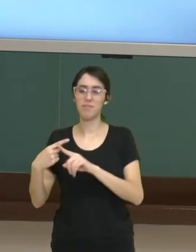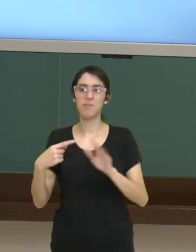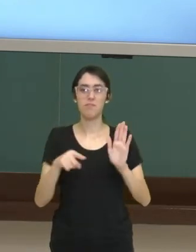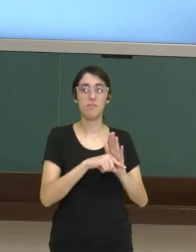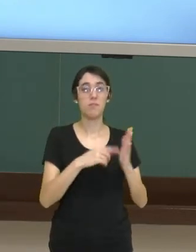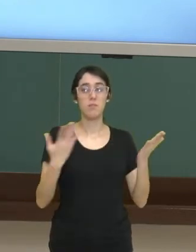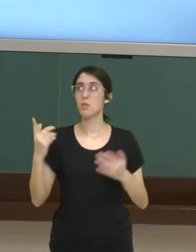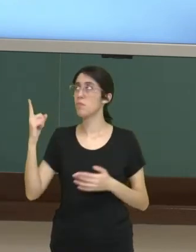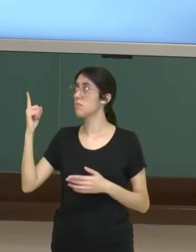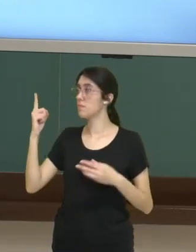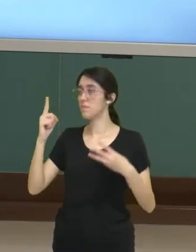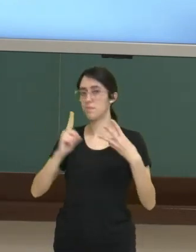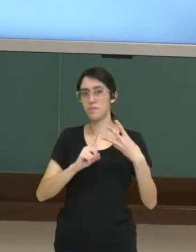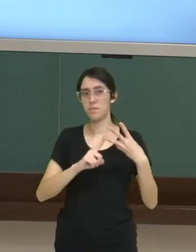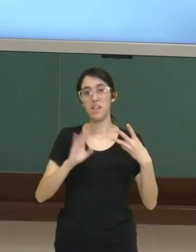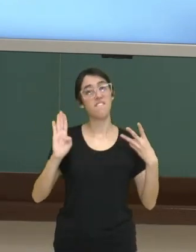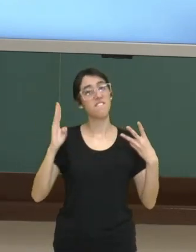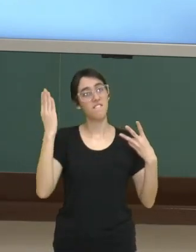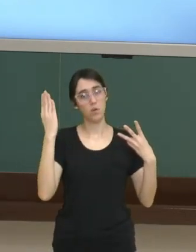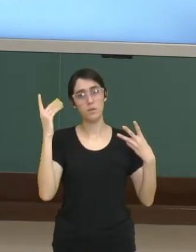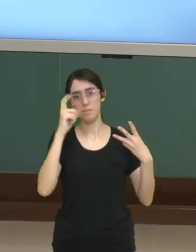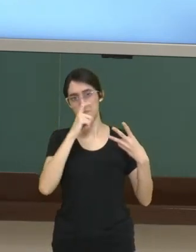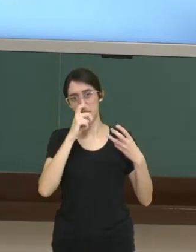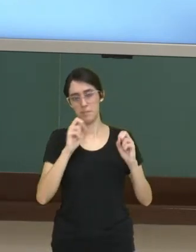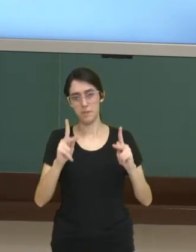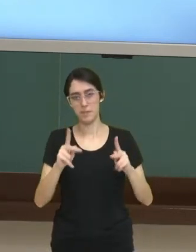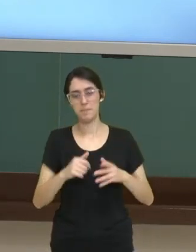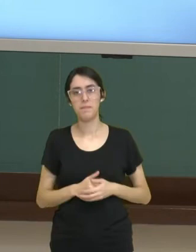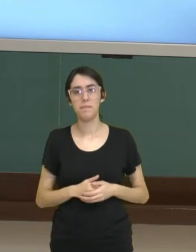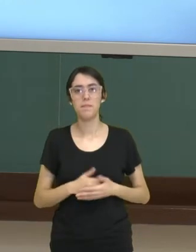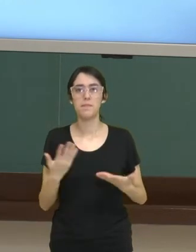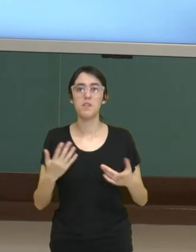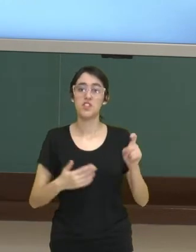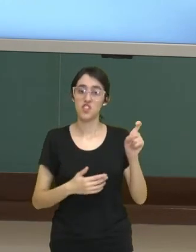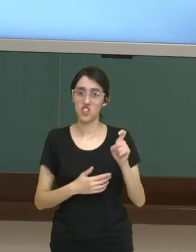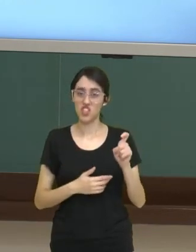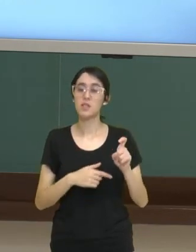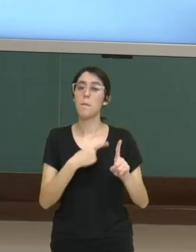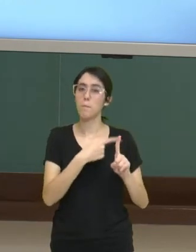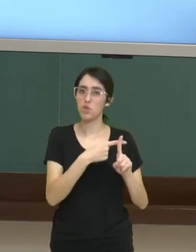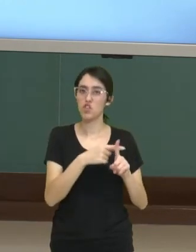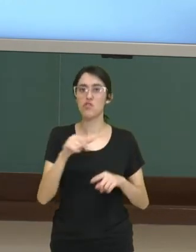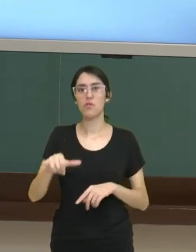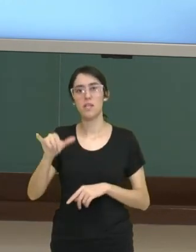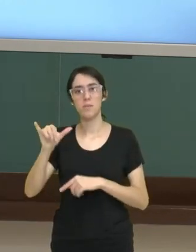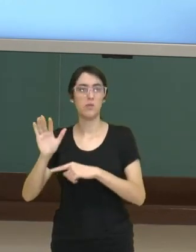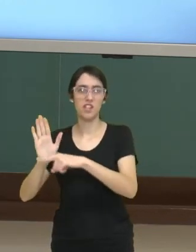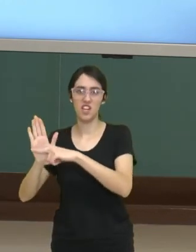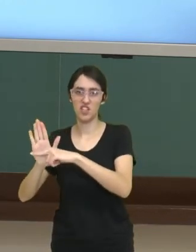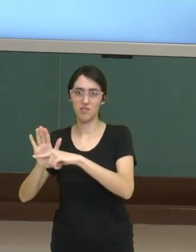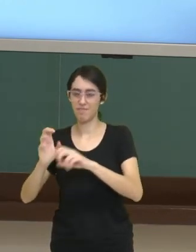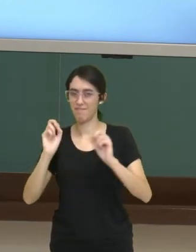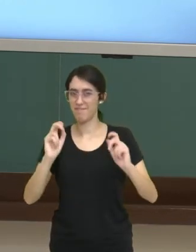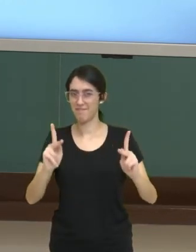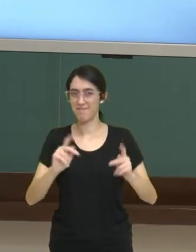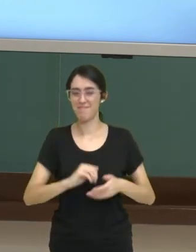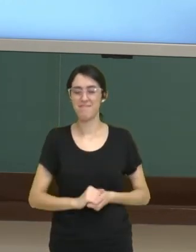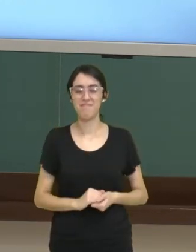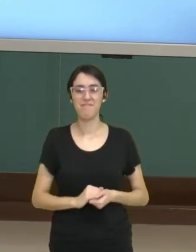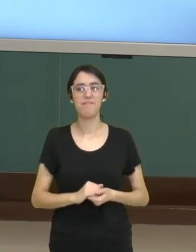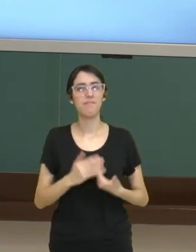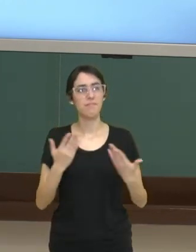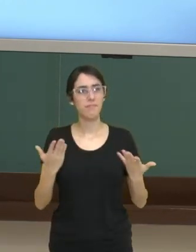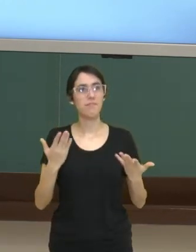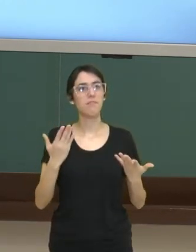essa afirmação é falsa. O x é positivo e o y é negativo. Tranquilo? E aqui a